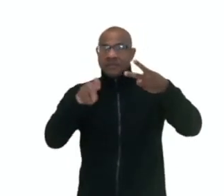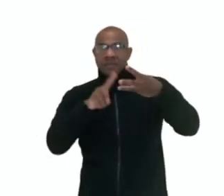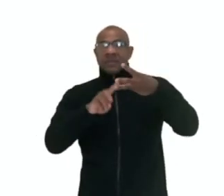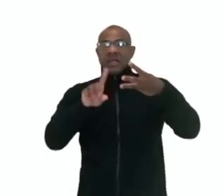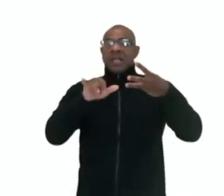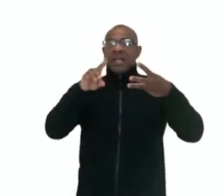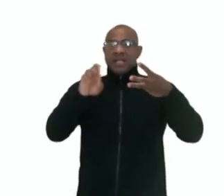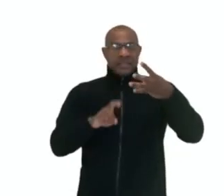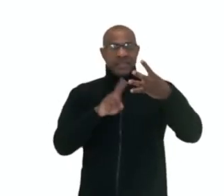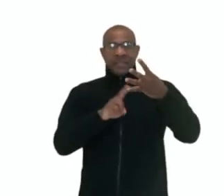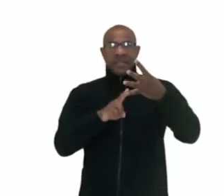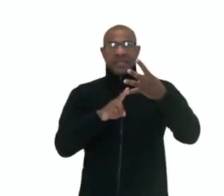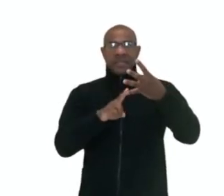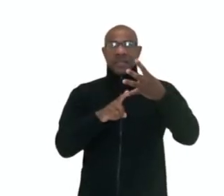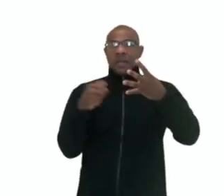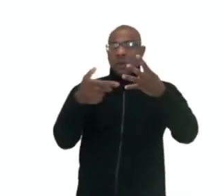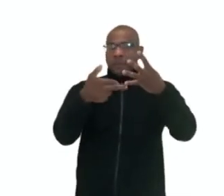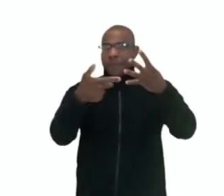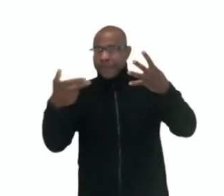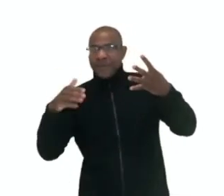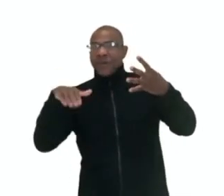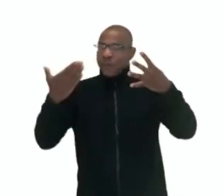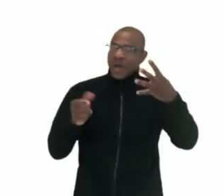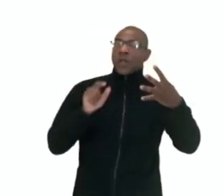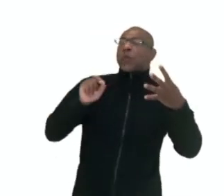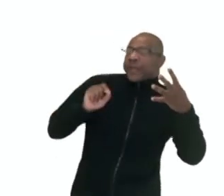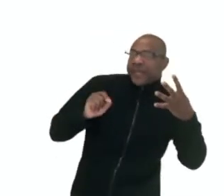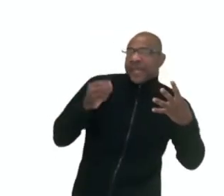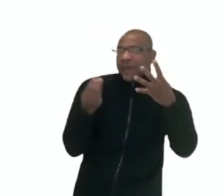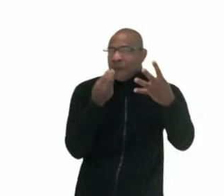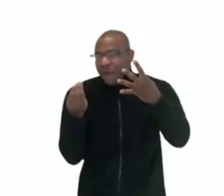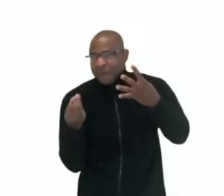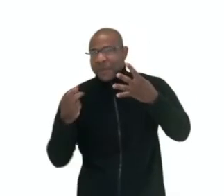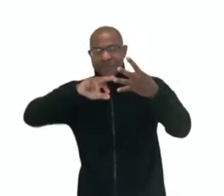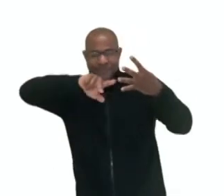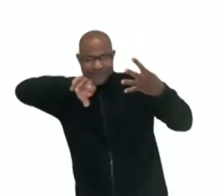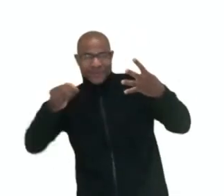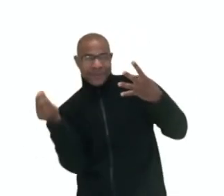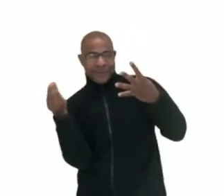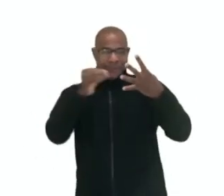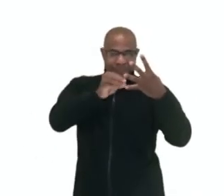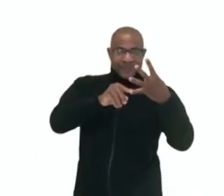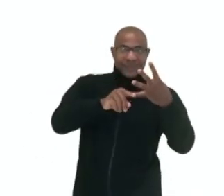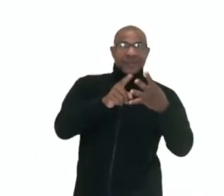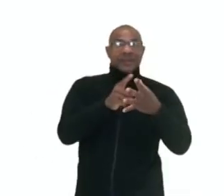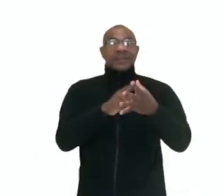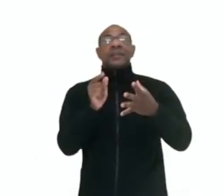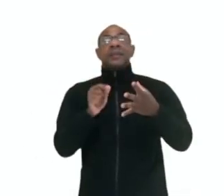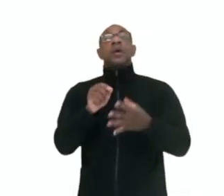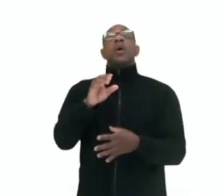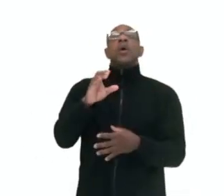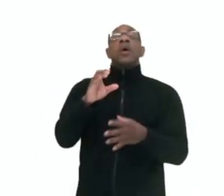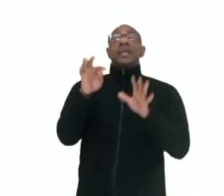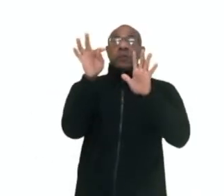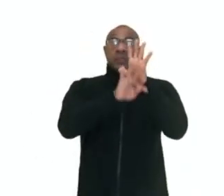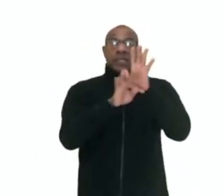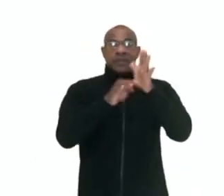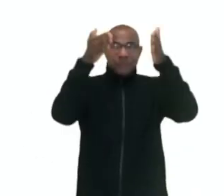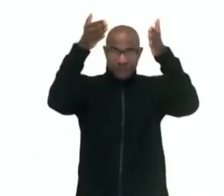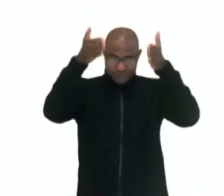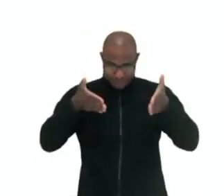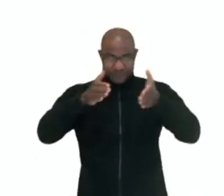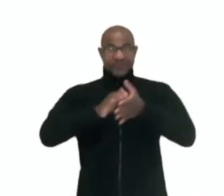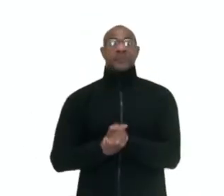lead, com os elementos quando, que, como, quem, onde, porquê, e o corpo.